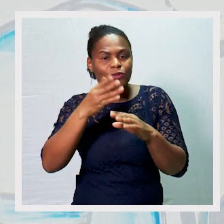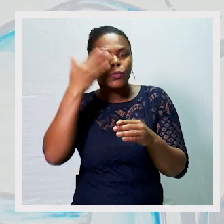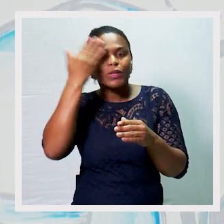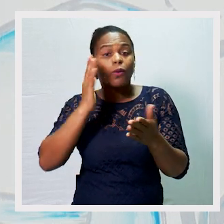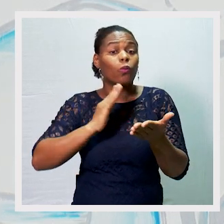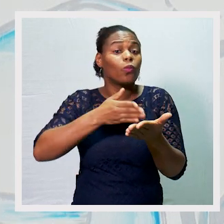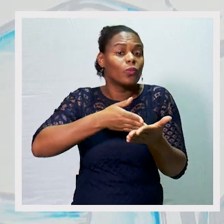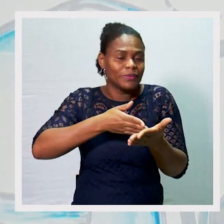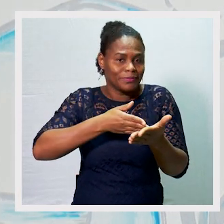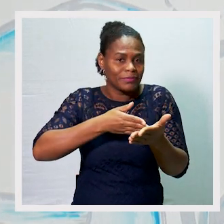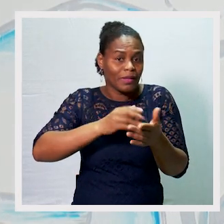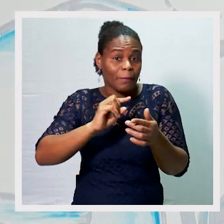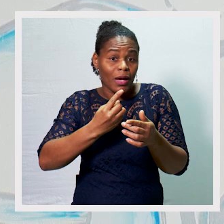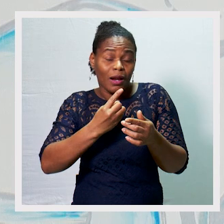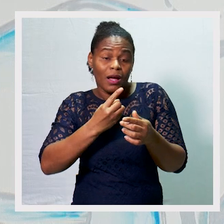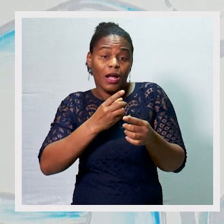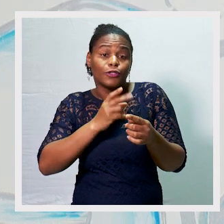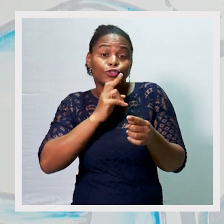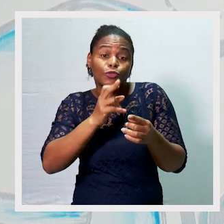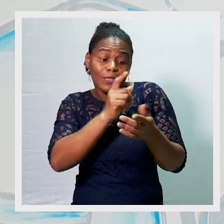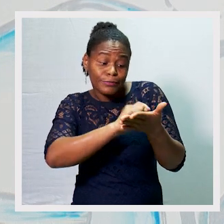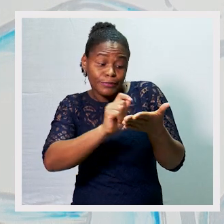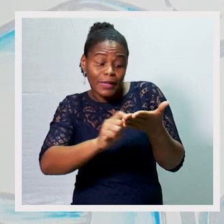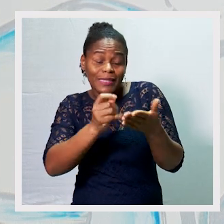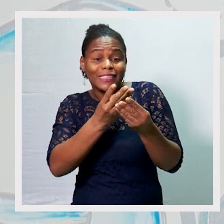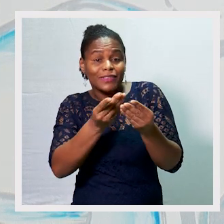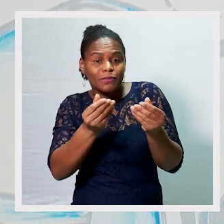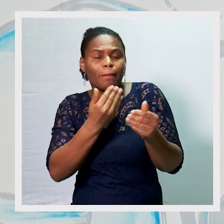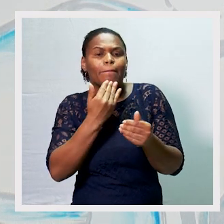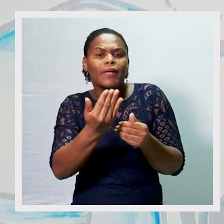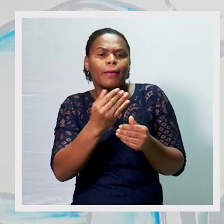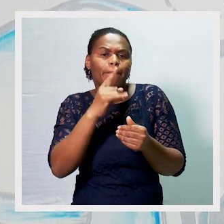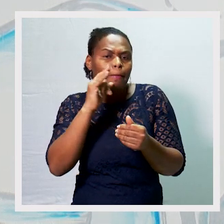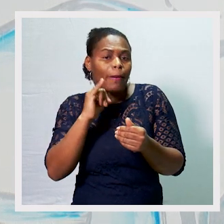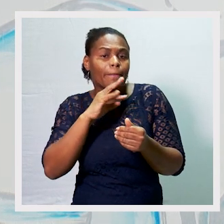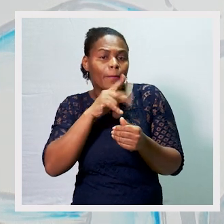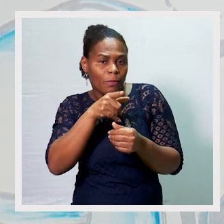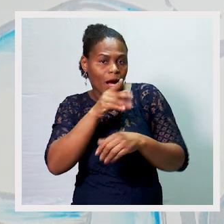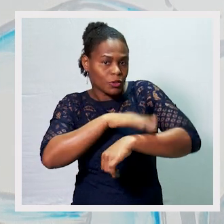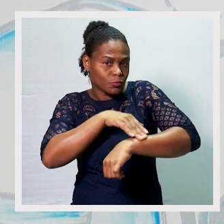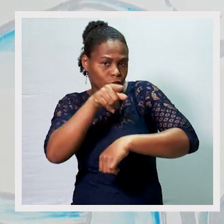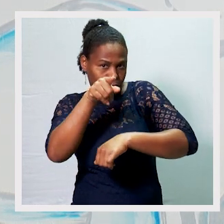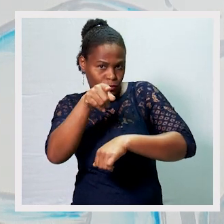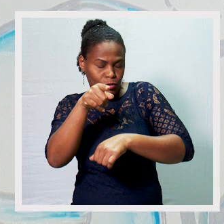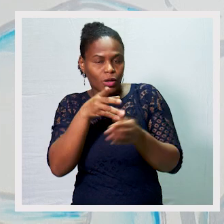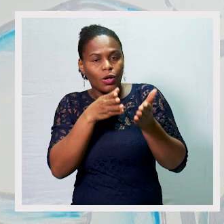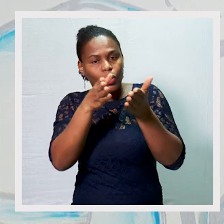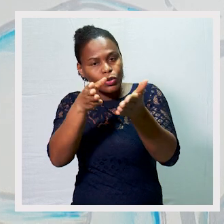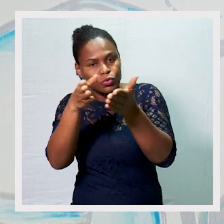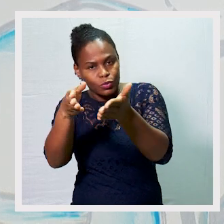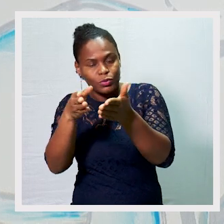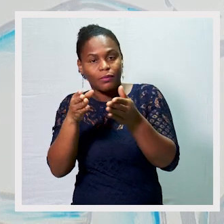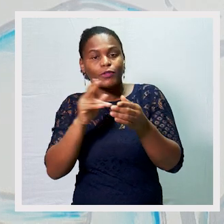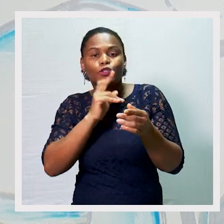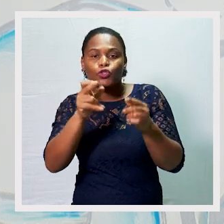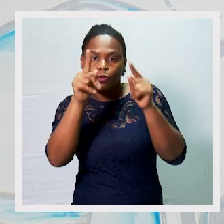ocorridos nesses últimos dias. E para a resolução do mesmo, pedimos aos pais e encarregados de educação